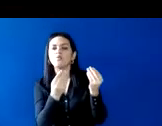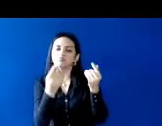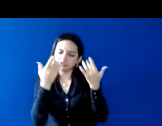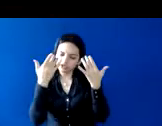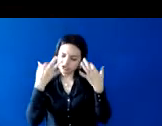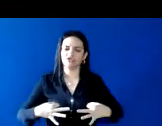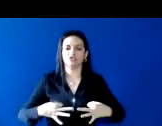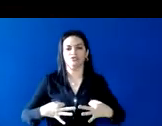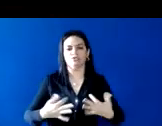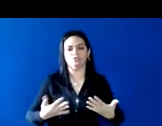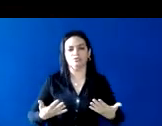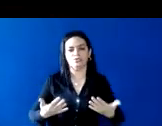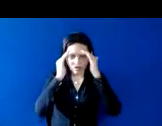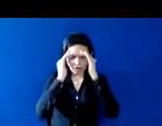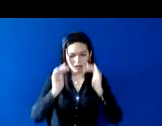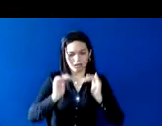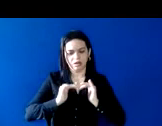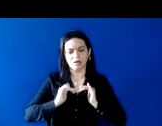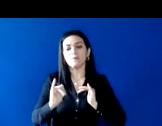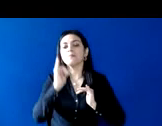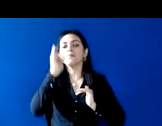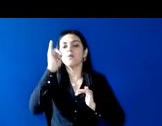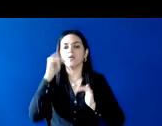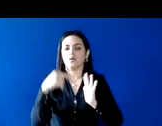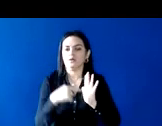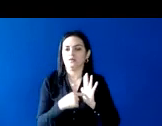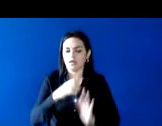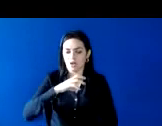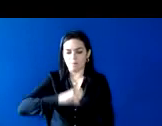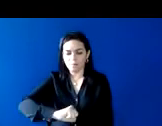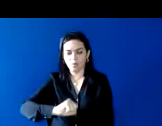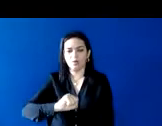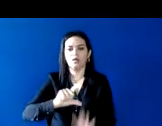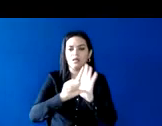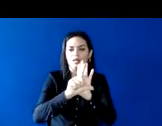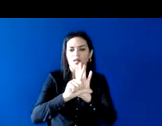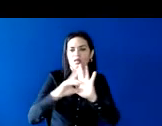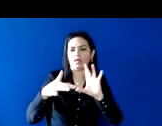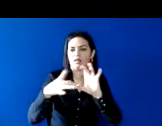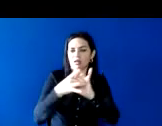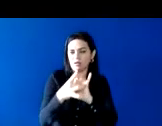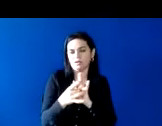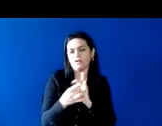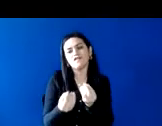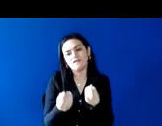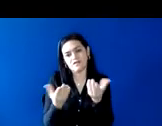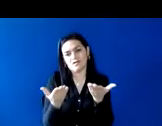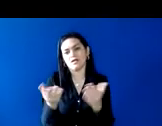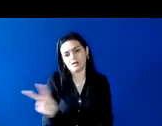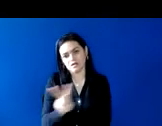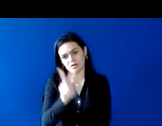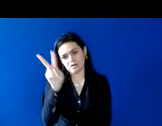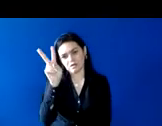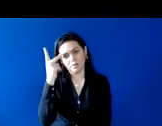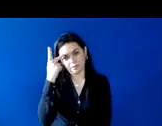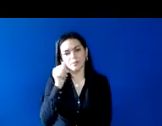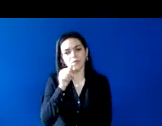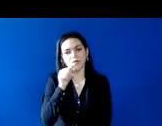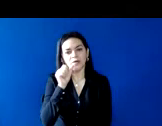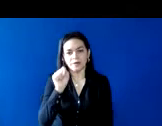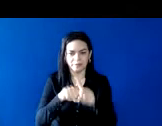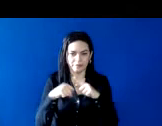um serviço importante, um serviço de valor para as mulheres e para a sociedade.